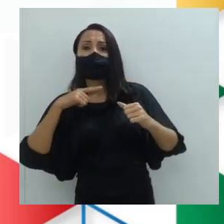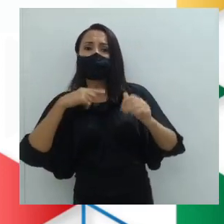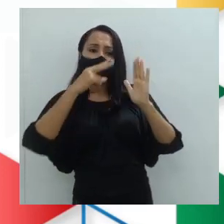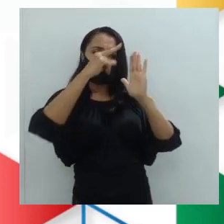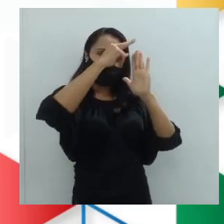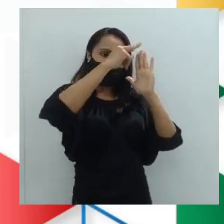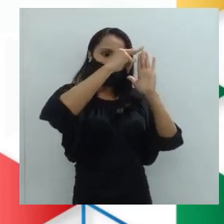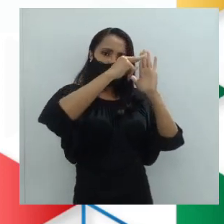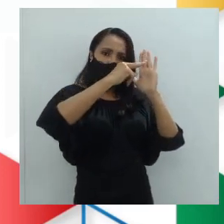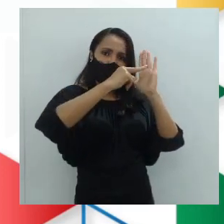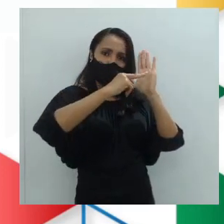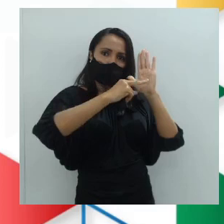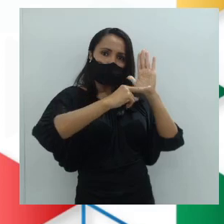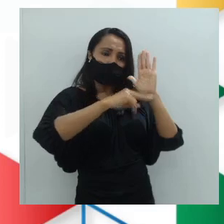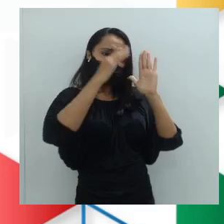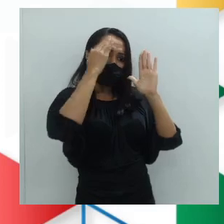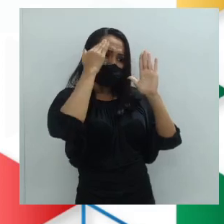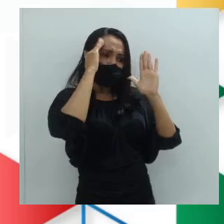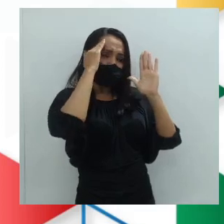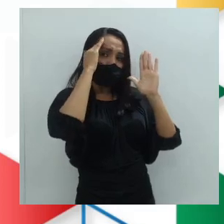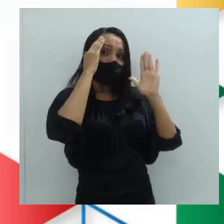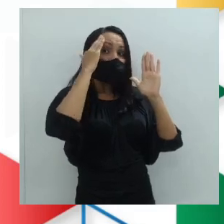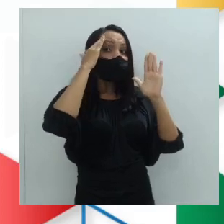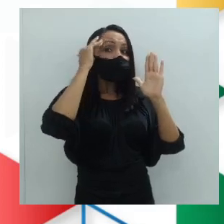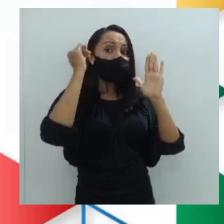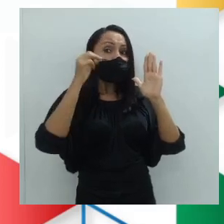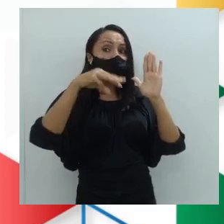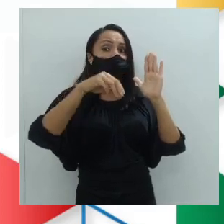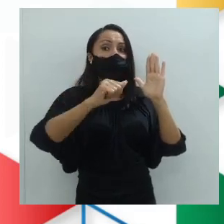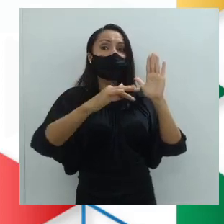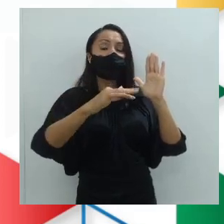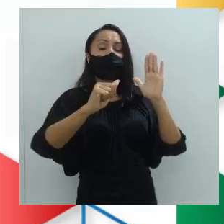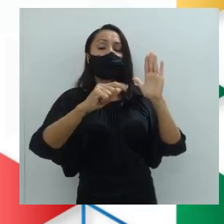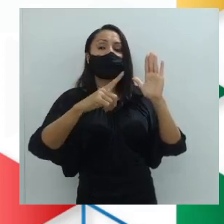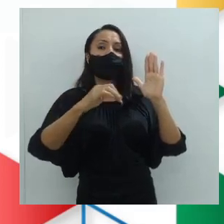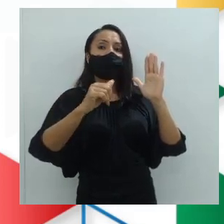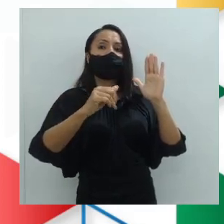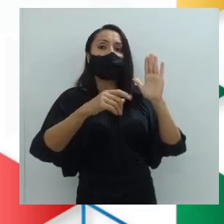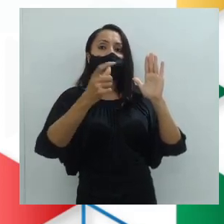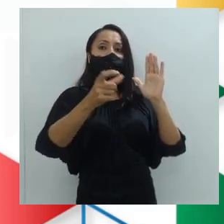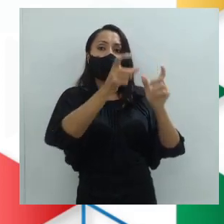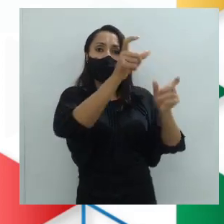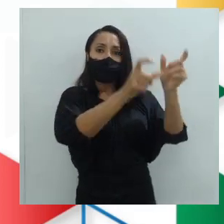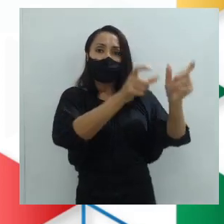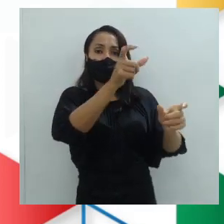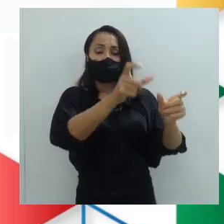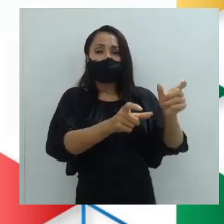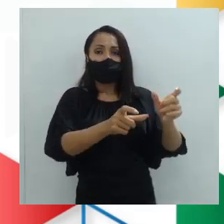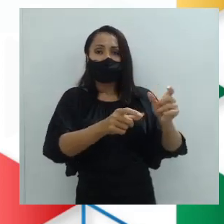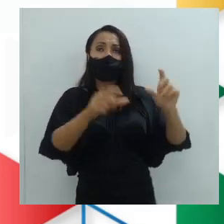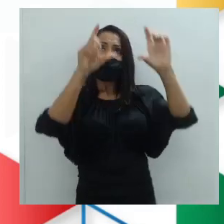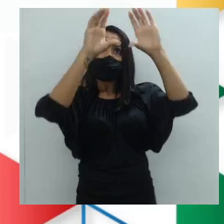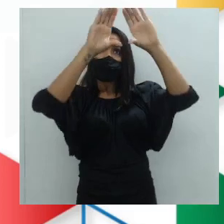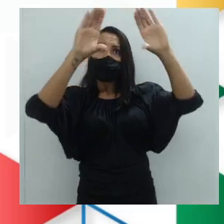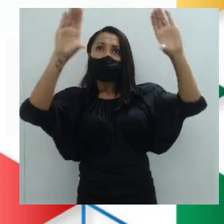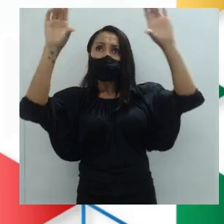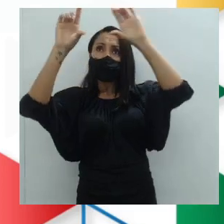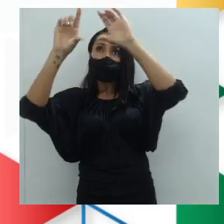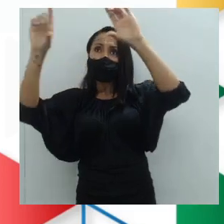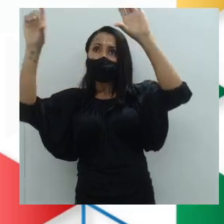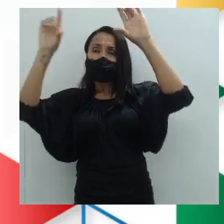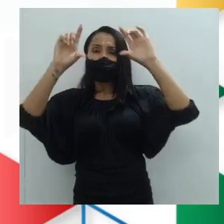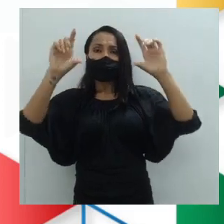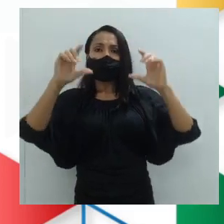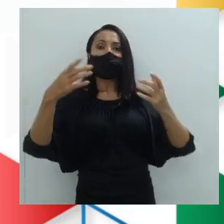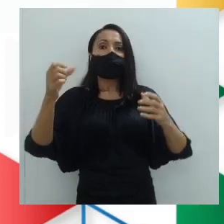as tirinhas de Mafalda saber que Mafalda é uma personagem das tirinhas criadas pelo autor